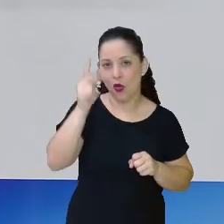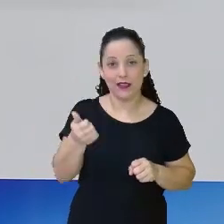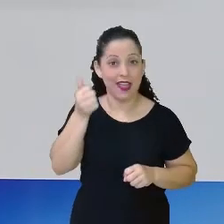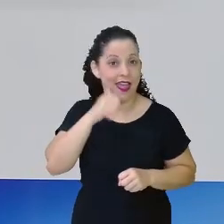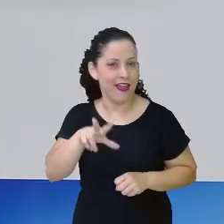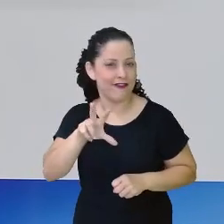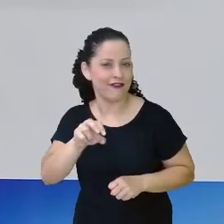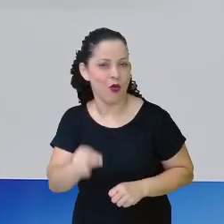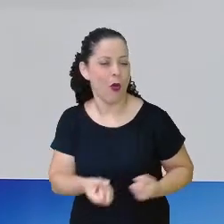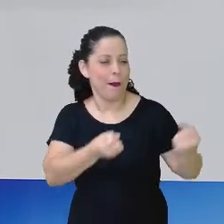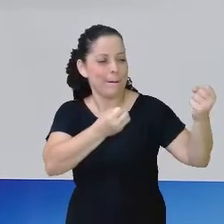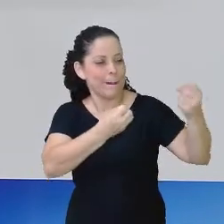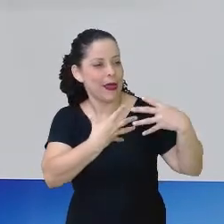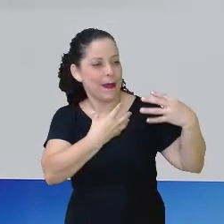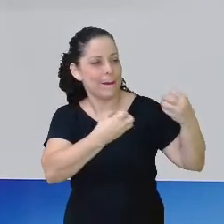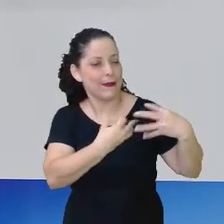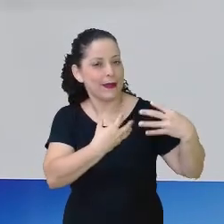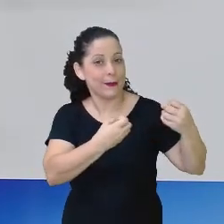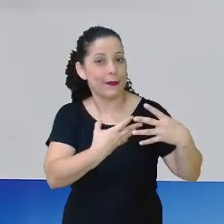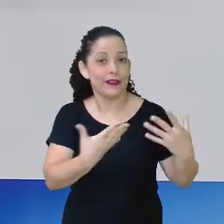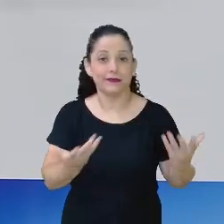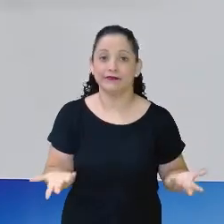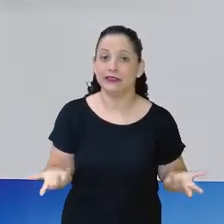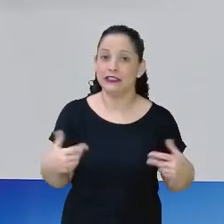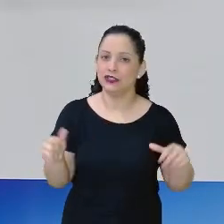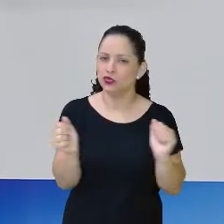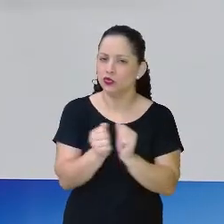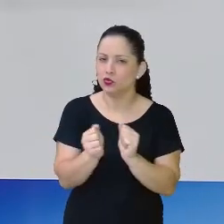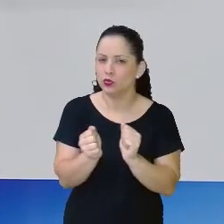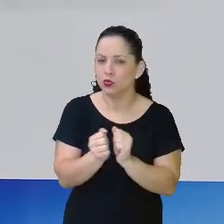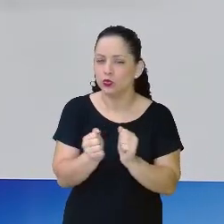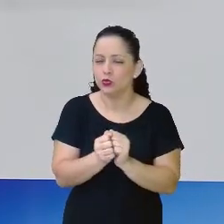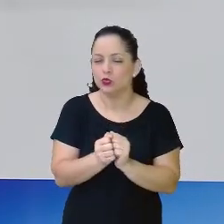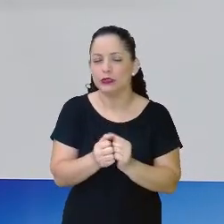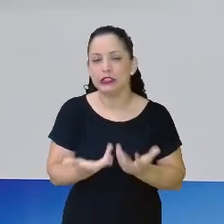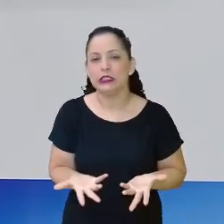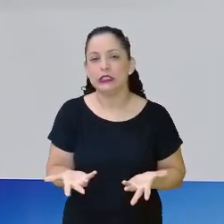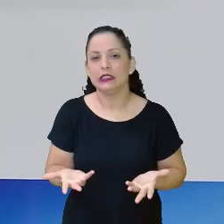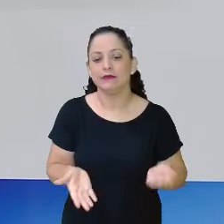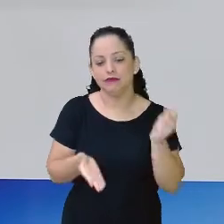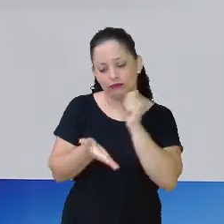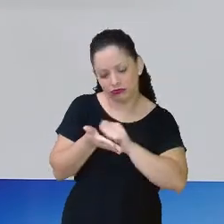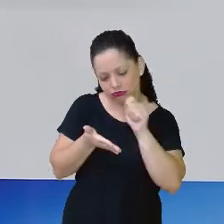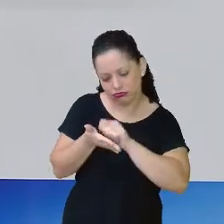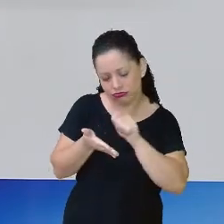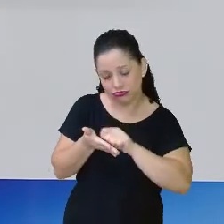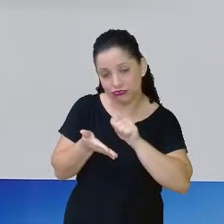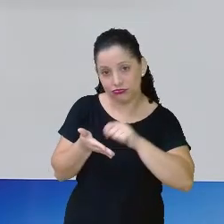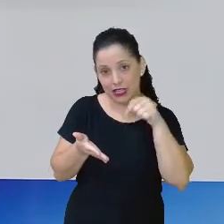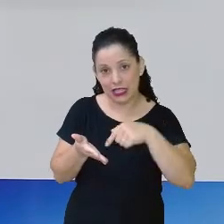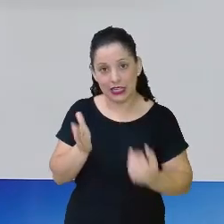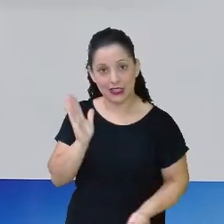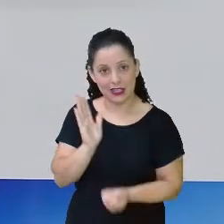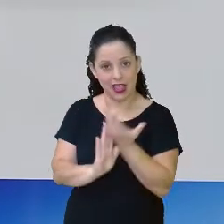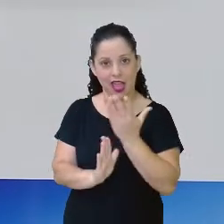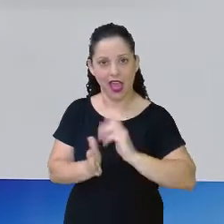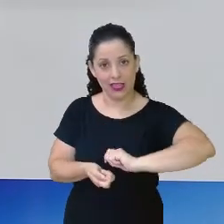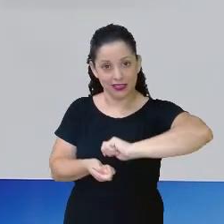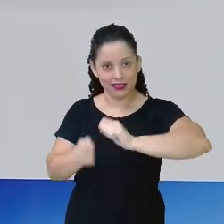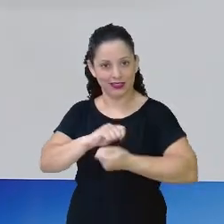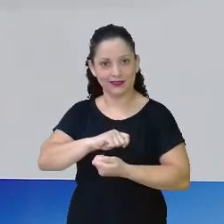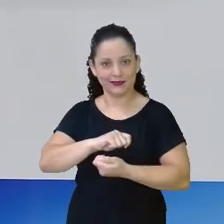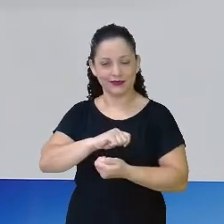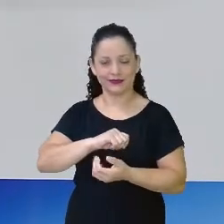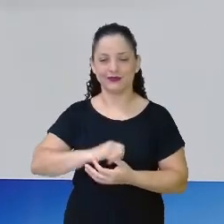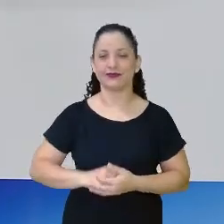avós, dos seus pais, amigos, e ali ele teve a preocupação, o trabalho de escrever, então ele fez a sua própria versão. Mais